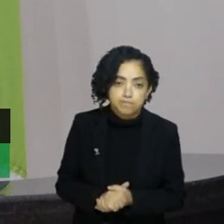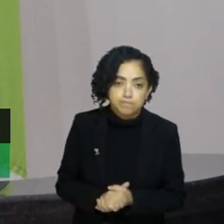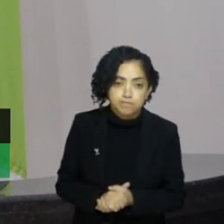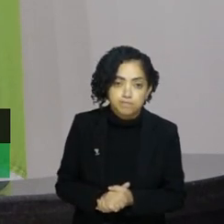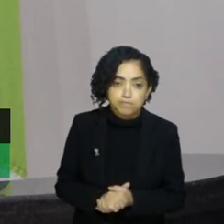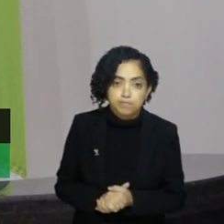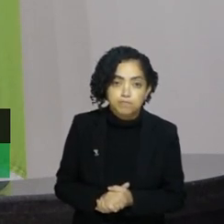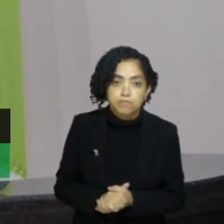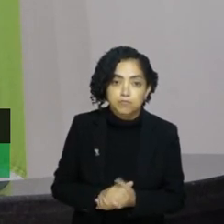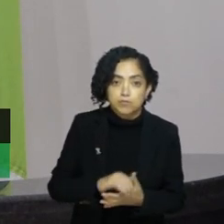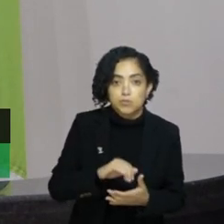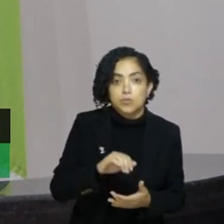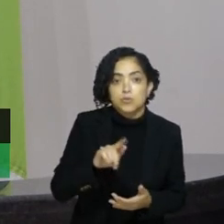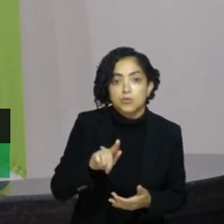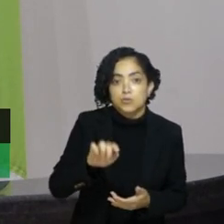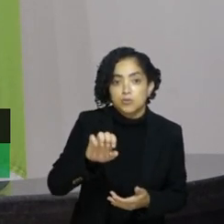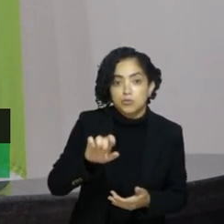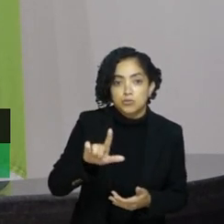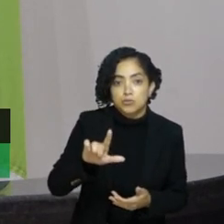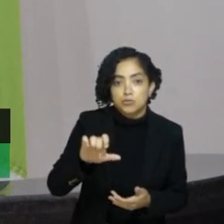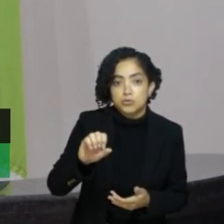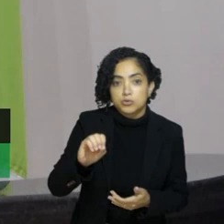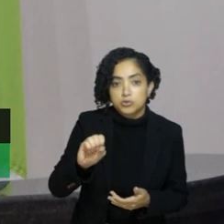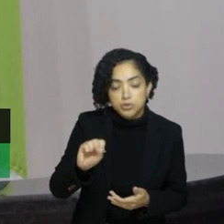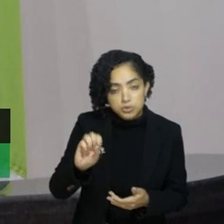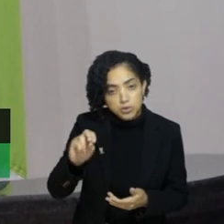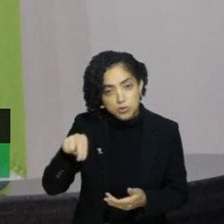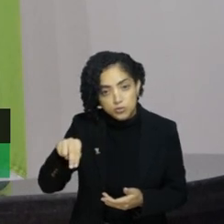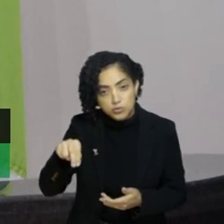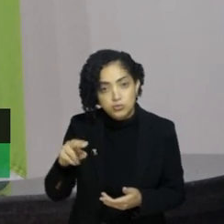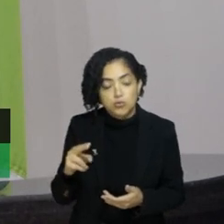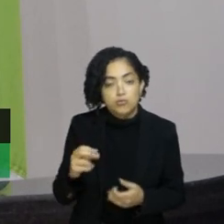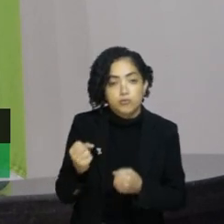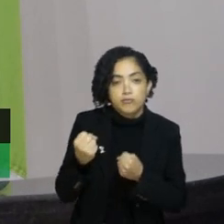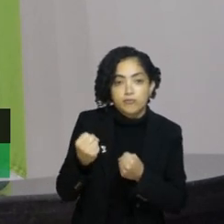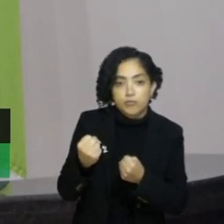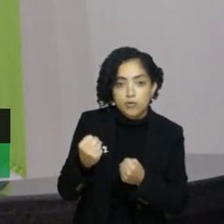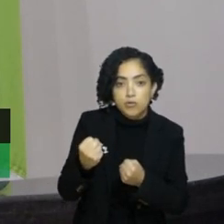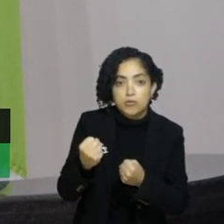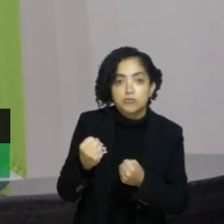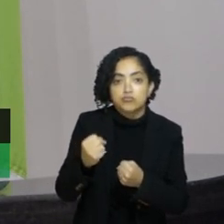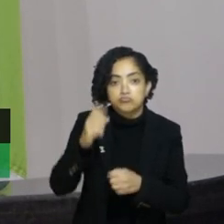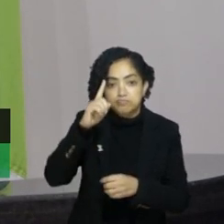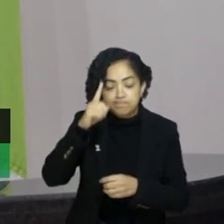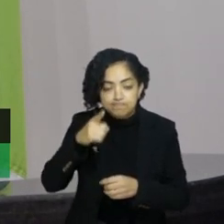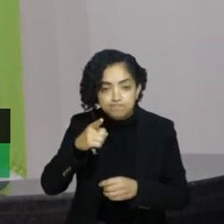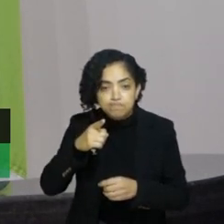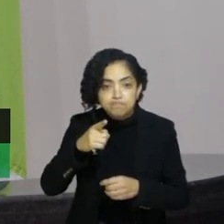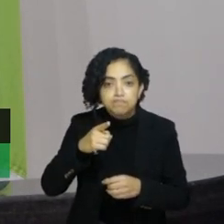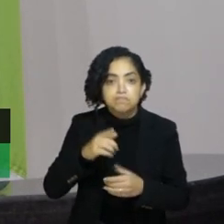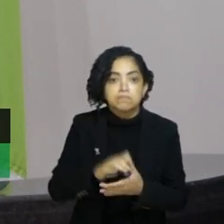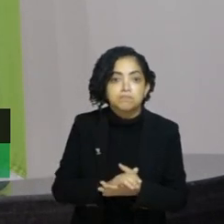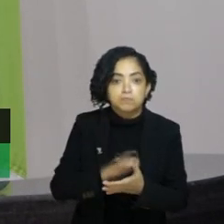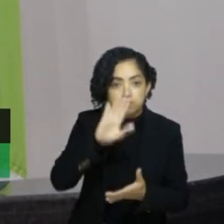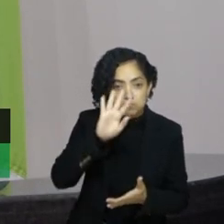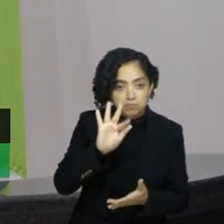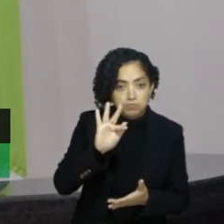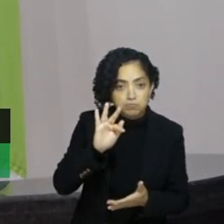O Gelson, nosso homem forte, coordenador das operações de guerra, e sua fé e